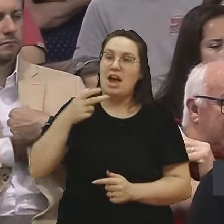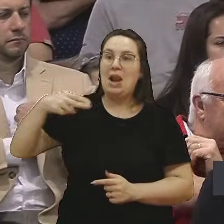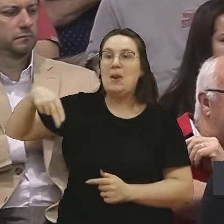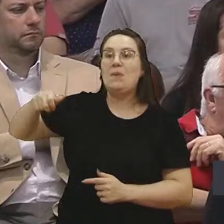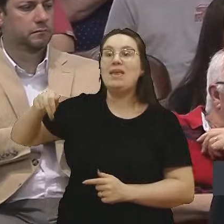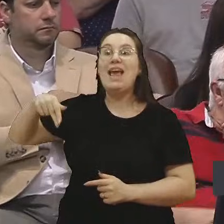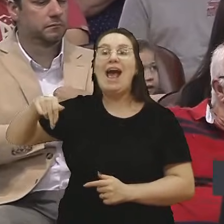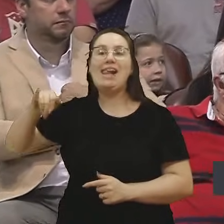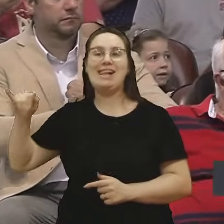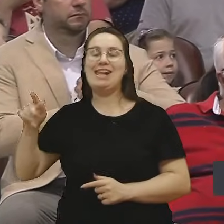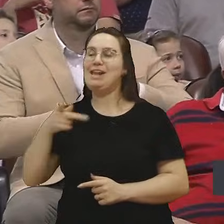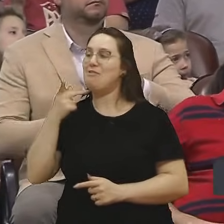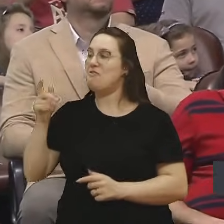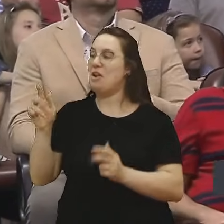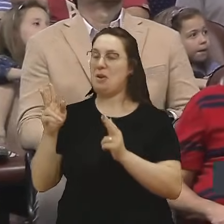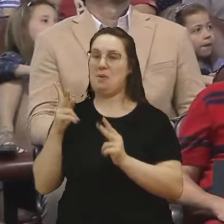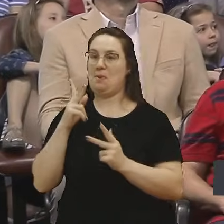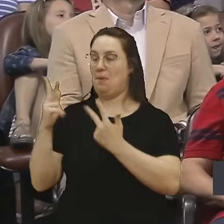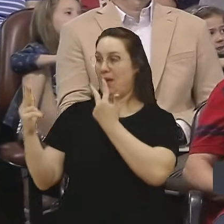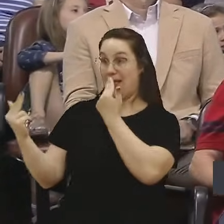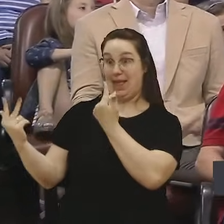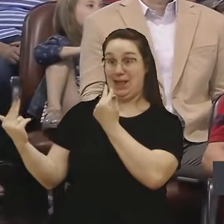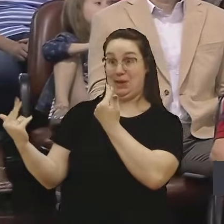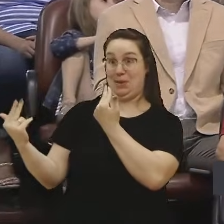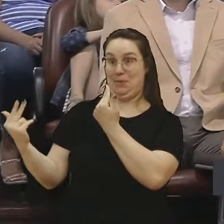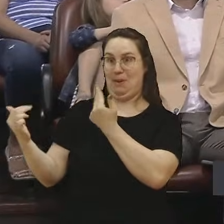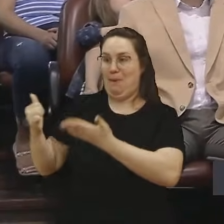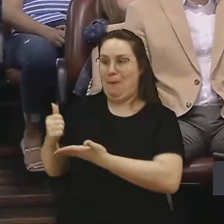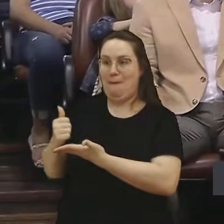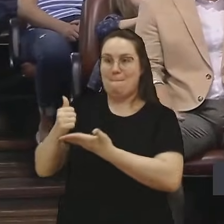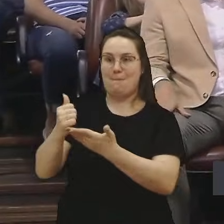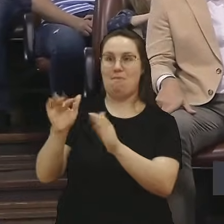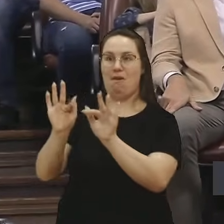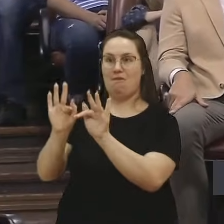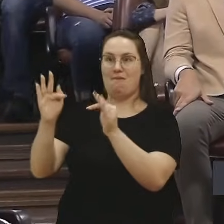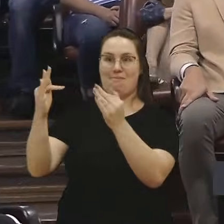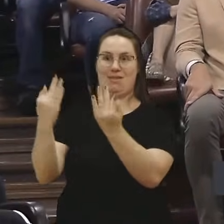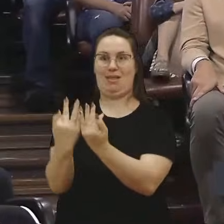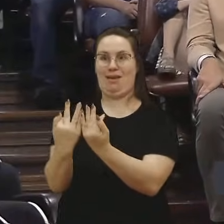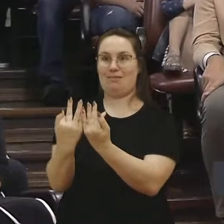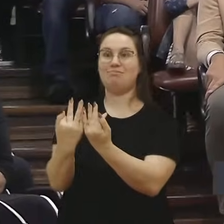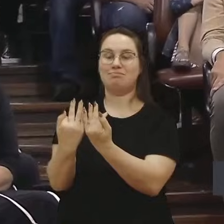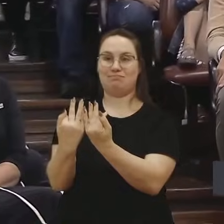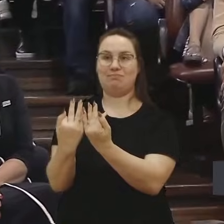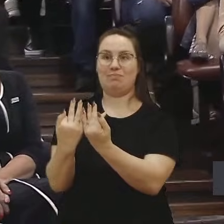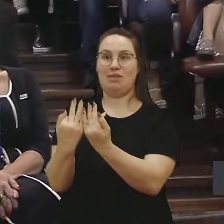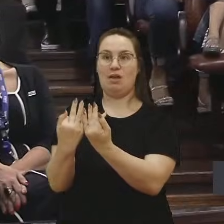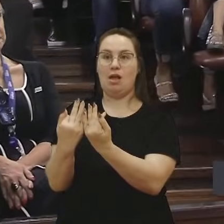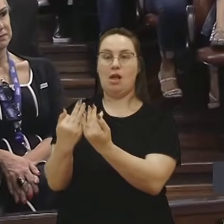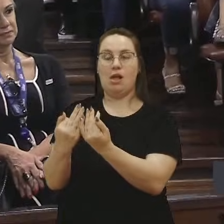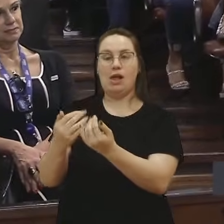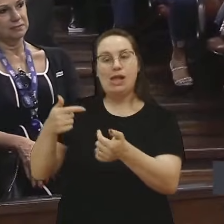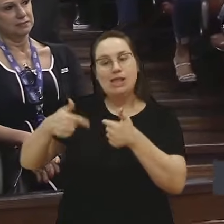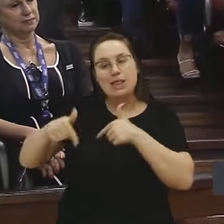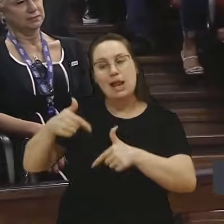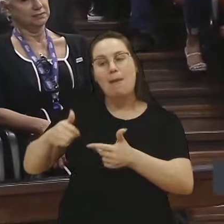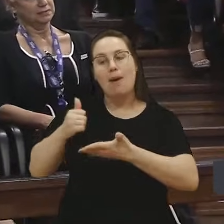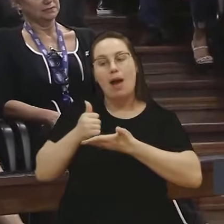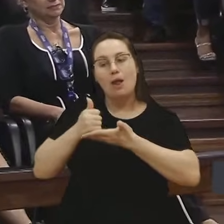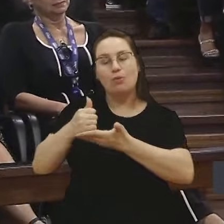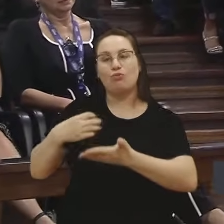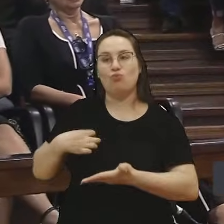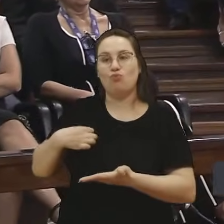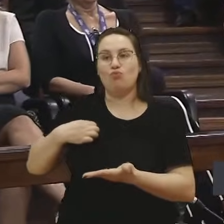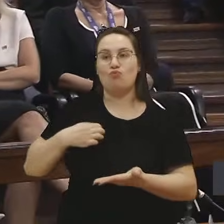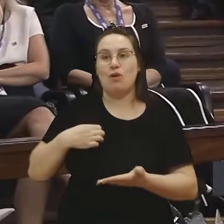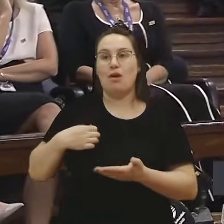mesma expressão no discurso dela, o apoio familiar, como já mencionado aqui nesta noite, trabalho voluntário e, muitas vezes, a